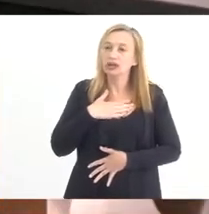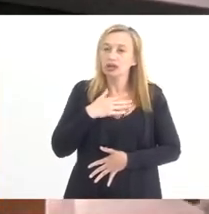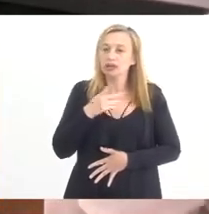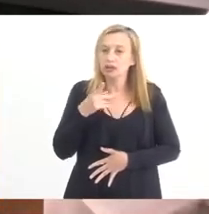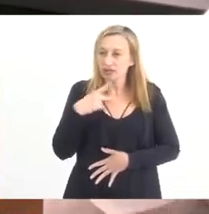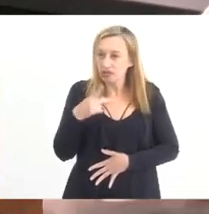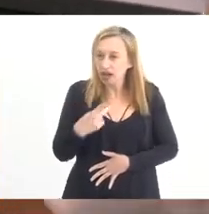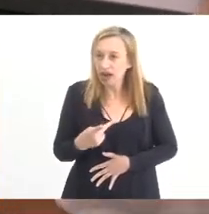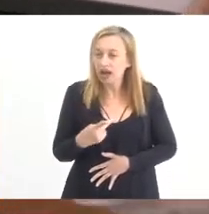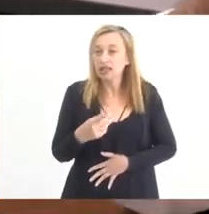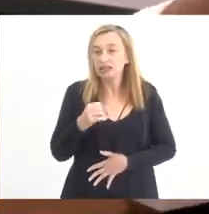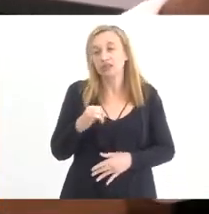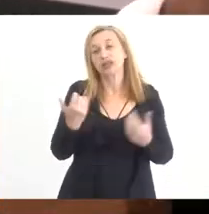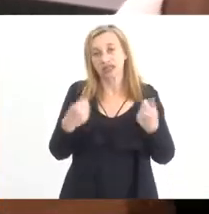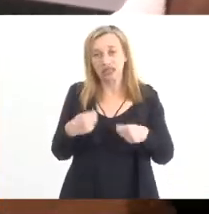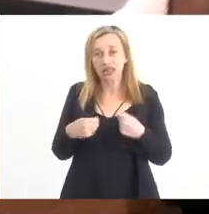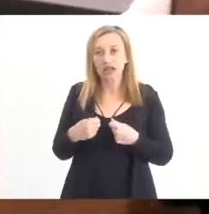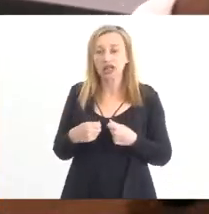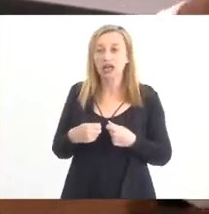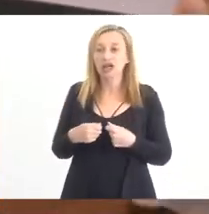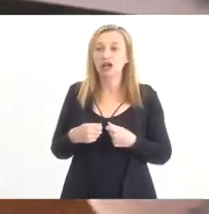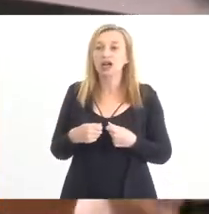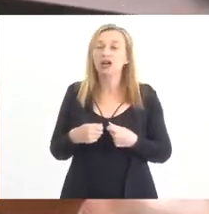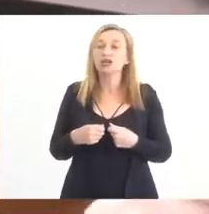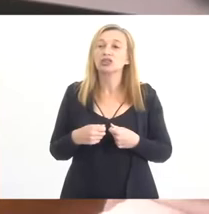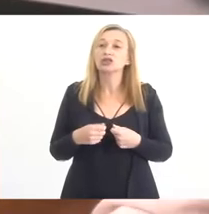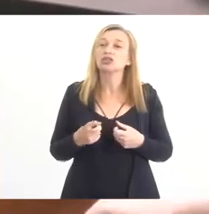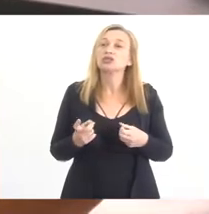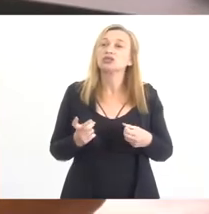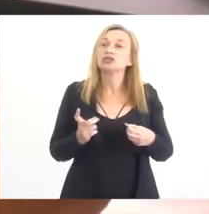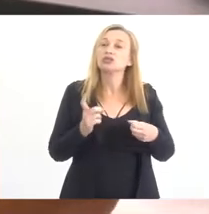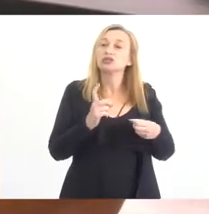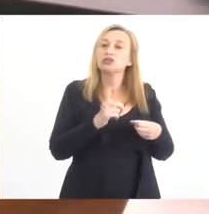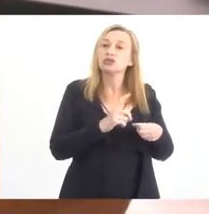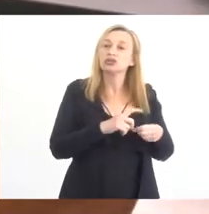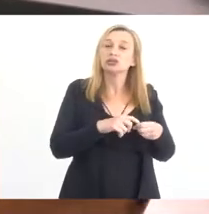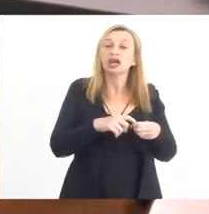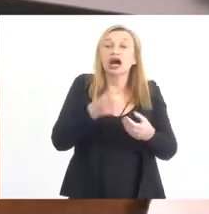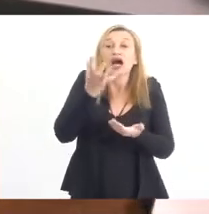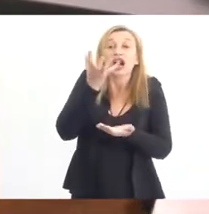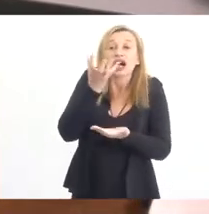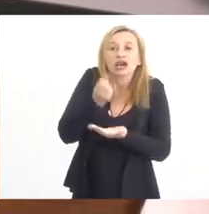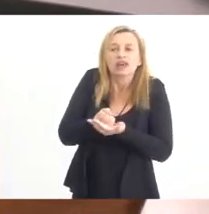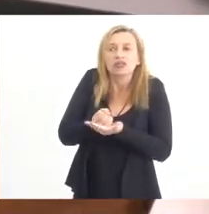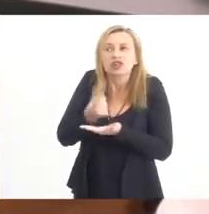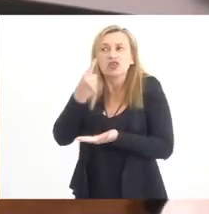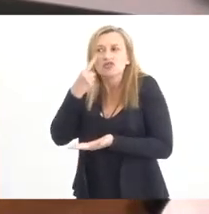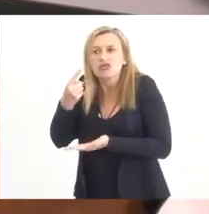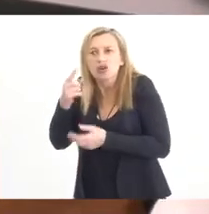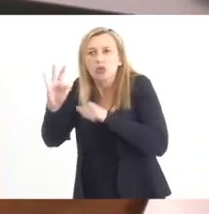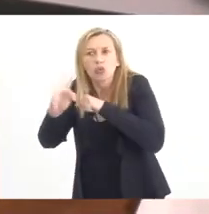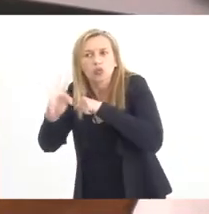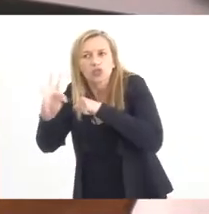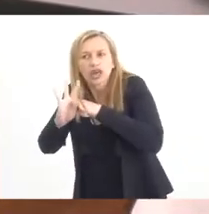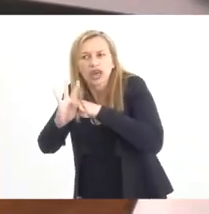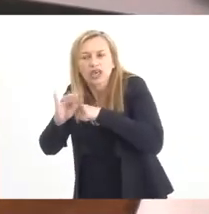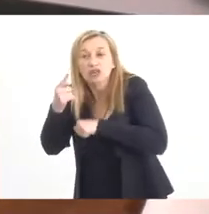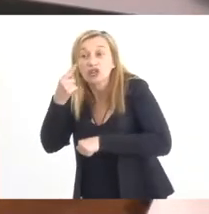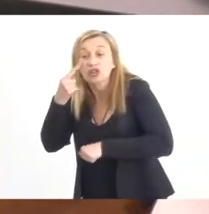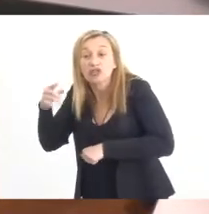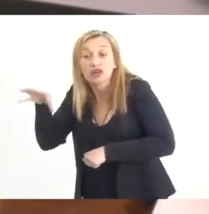for o caso, entendeu, de reaver a gravação e colocar o técnico que